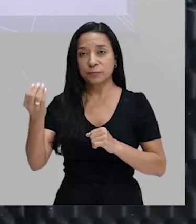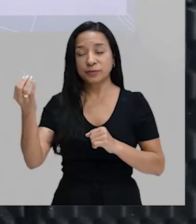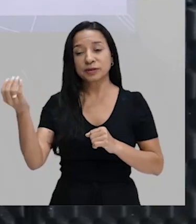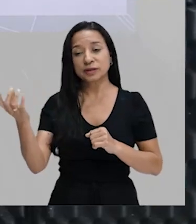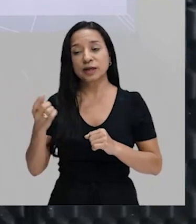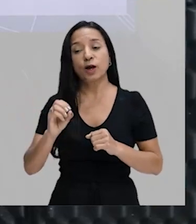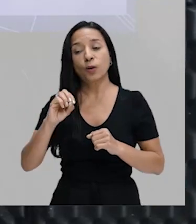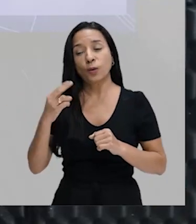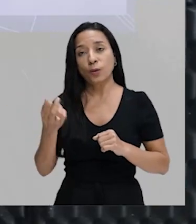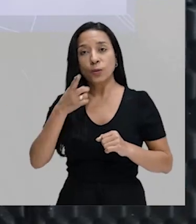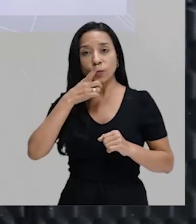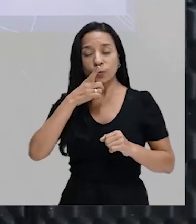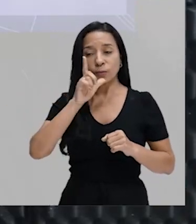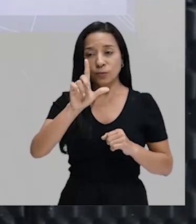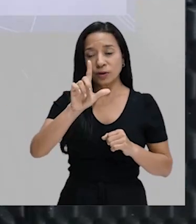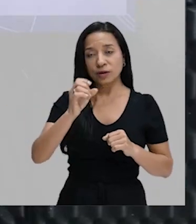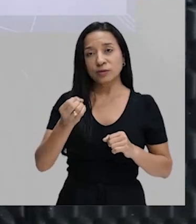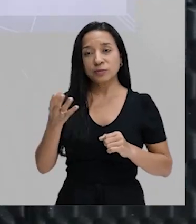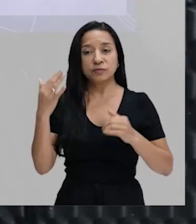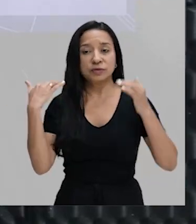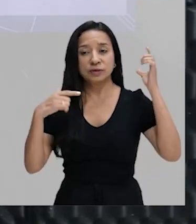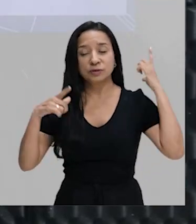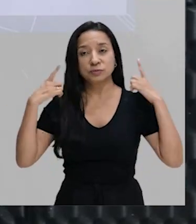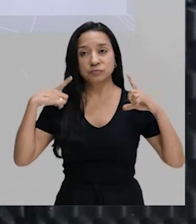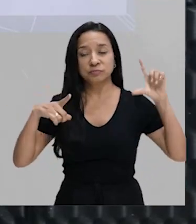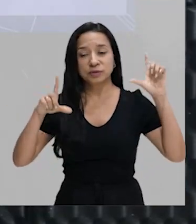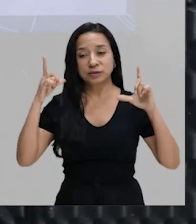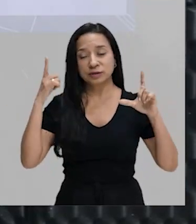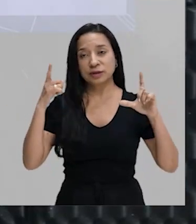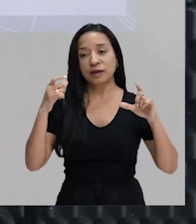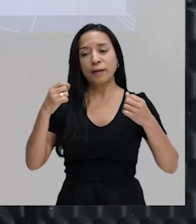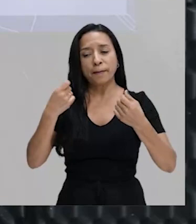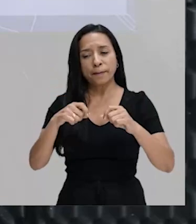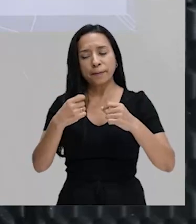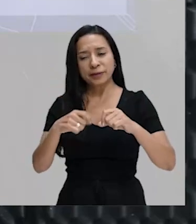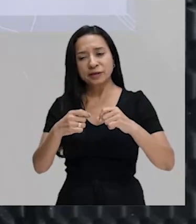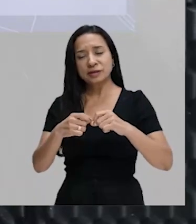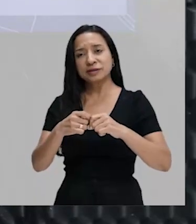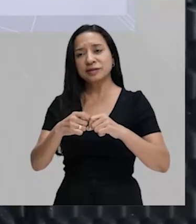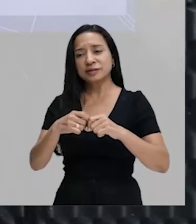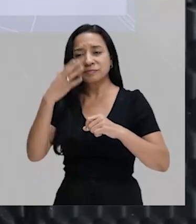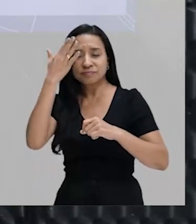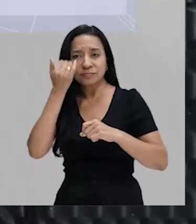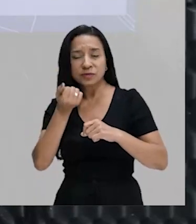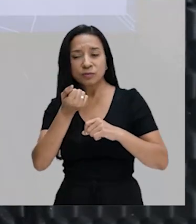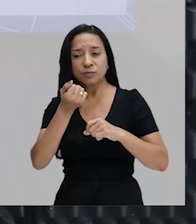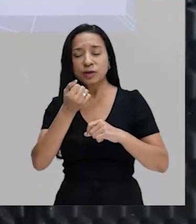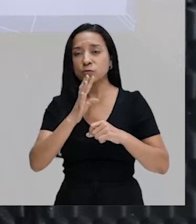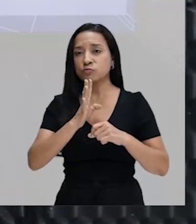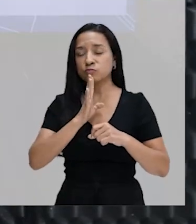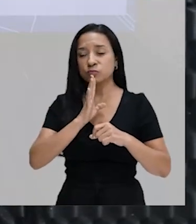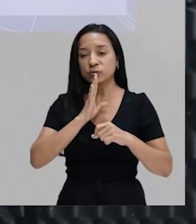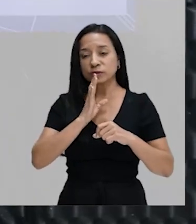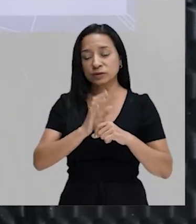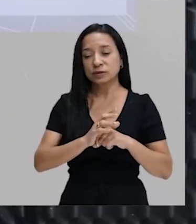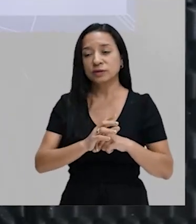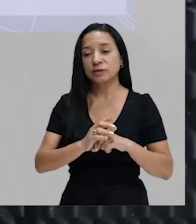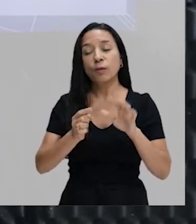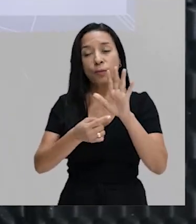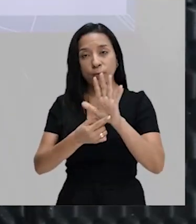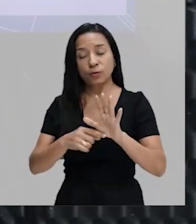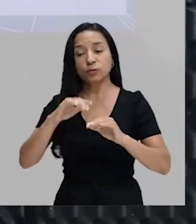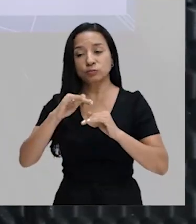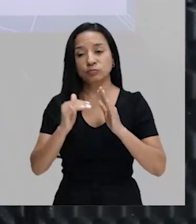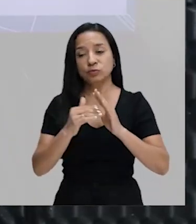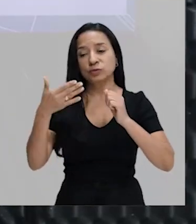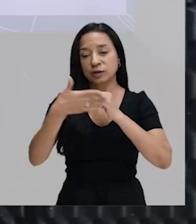ou ganhe uma viagem turística e aí precise se virar nos 30. Pois é, a gente dá toda aquela base para vocês também. E nós vamos falar